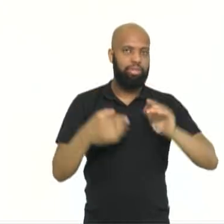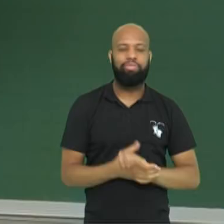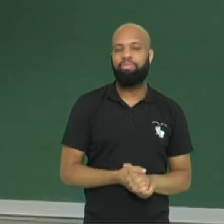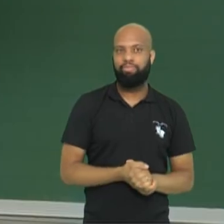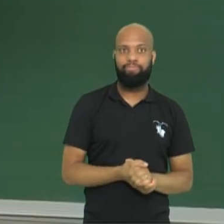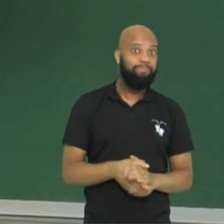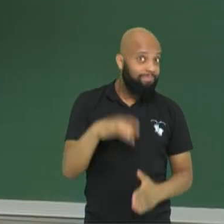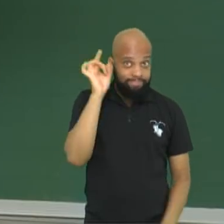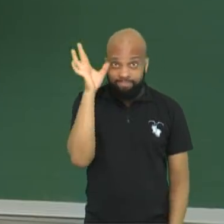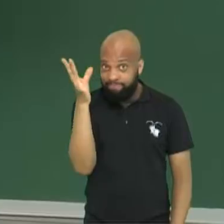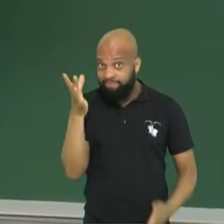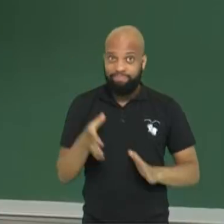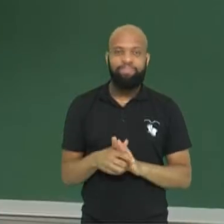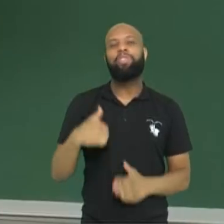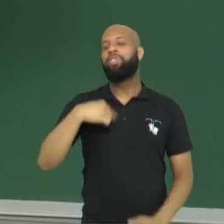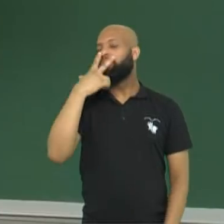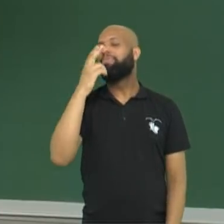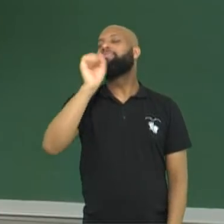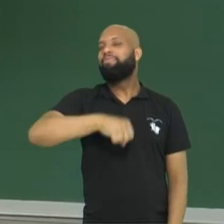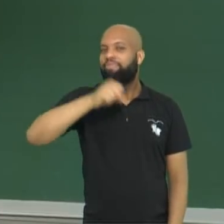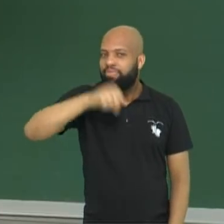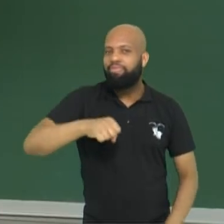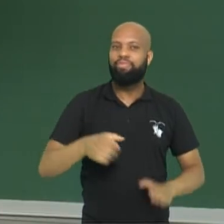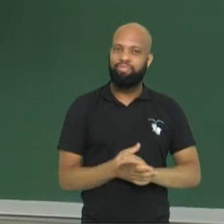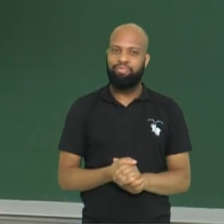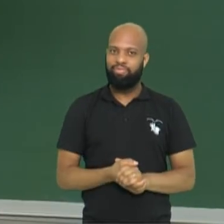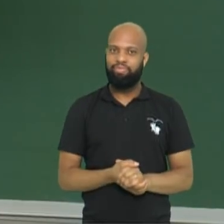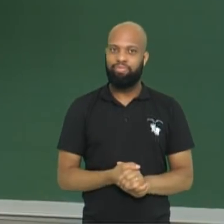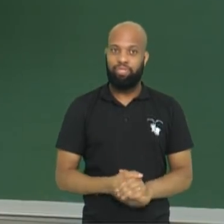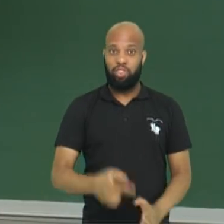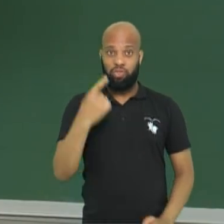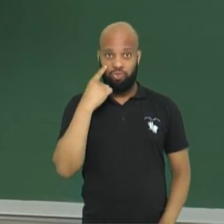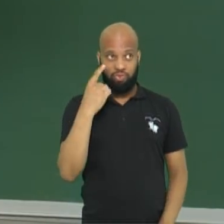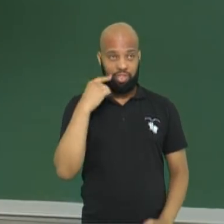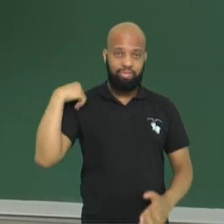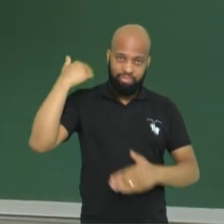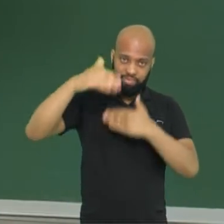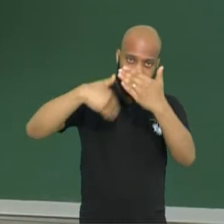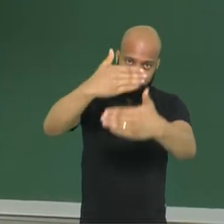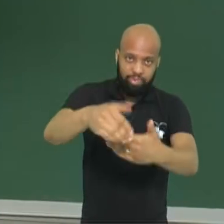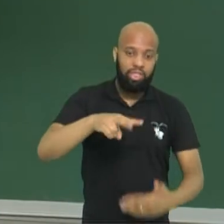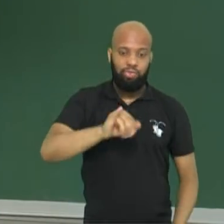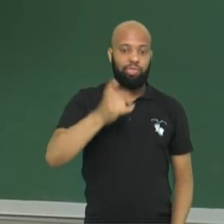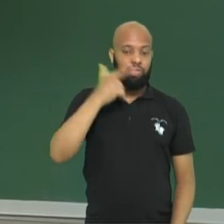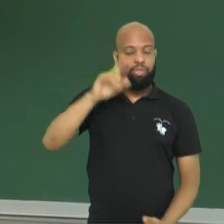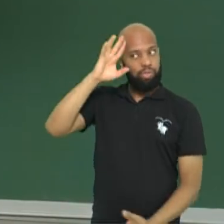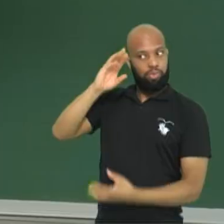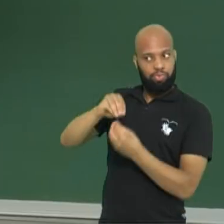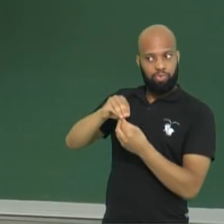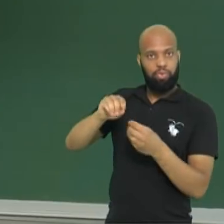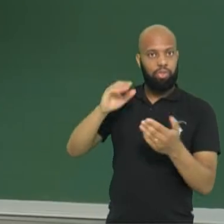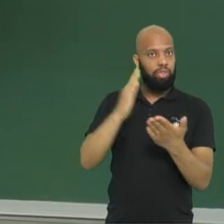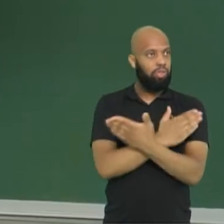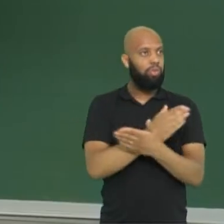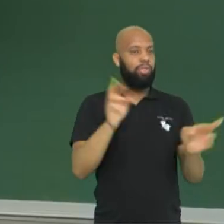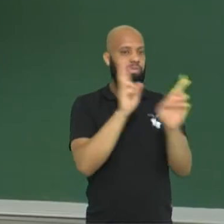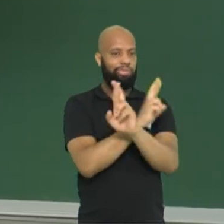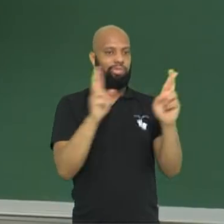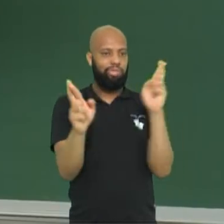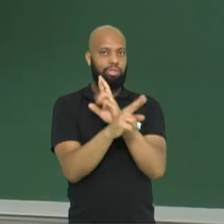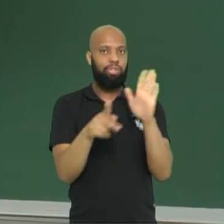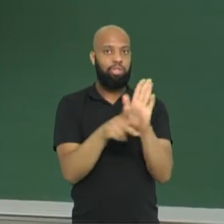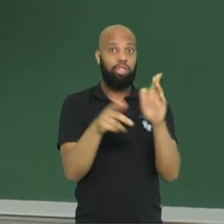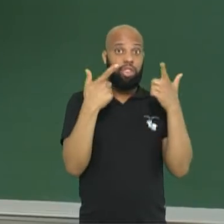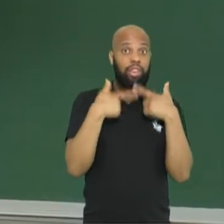E aí, tá fácil? Eu acho que sim, né, pessoal? Então, com o passar do tempo, nós vamos compreendendo, então, algumas relações da